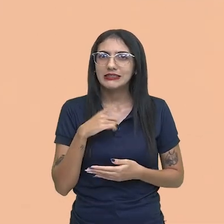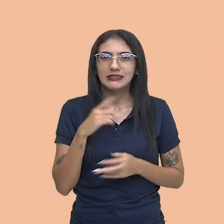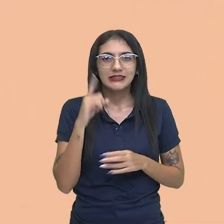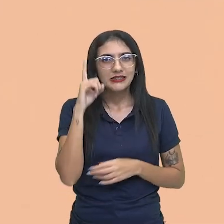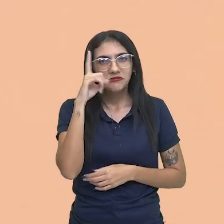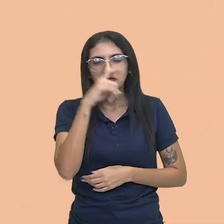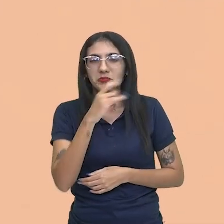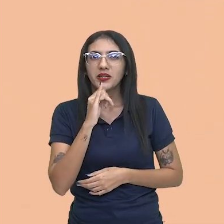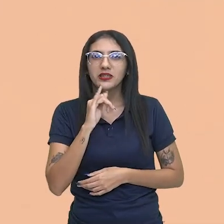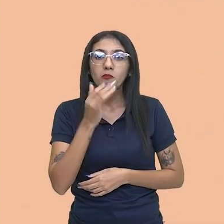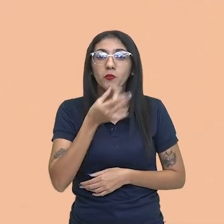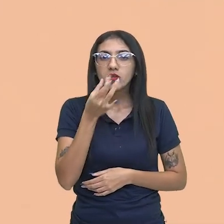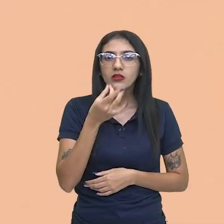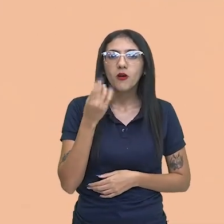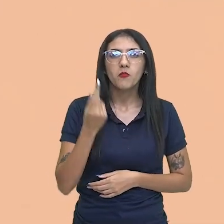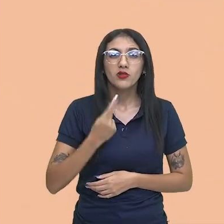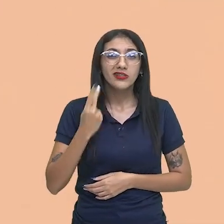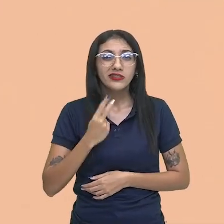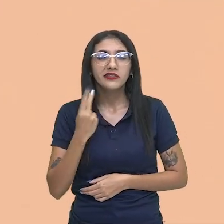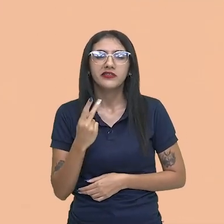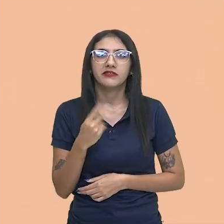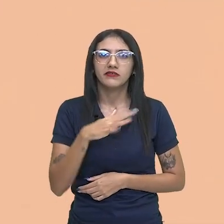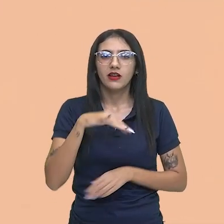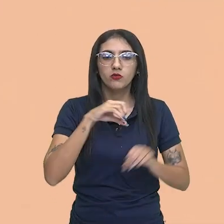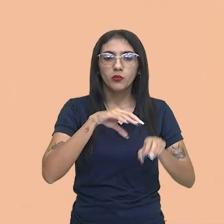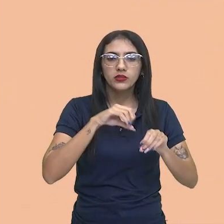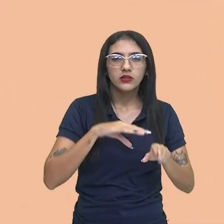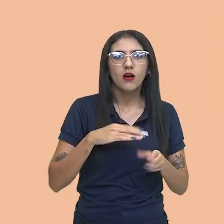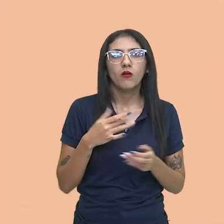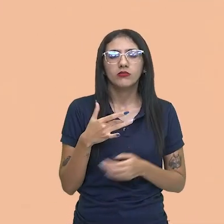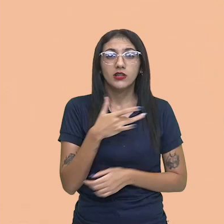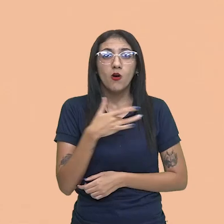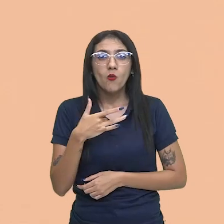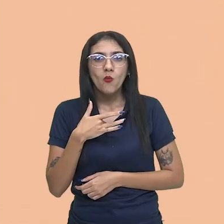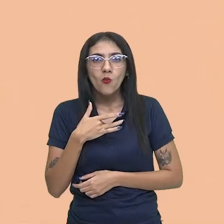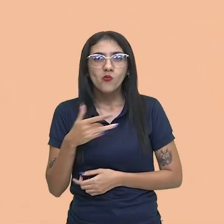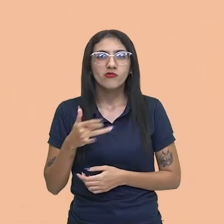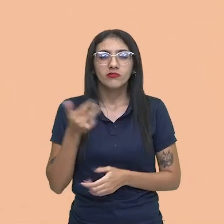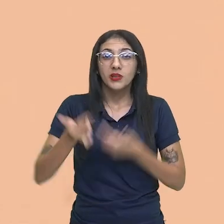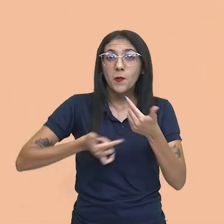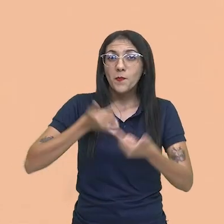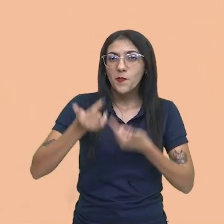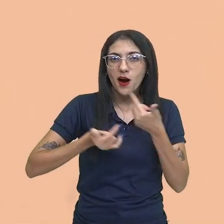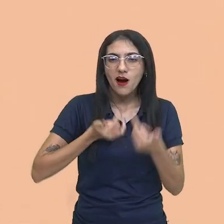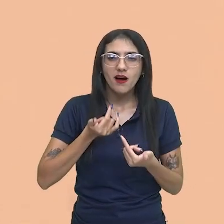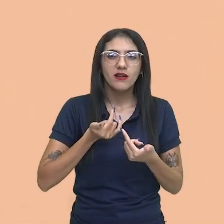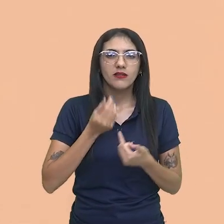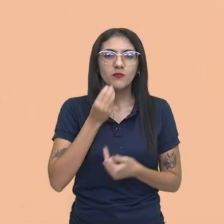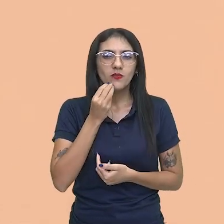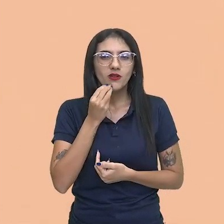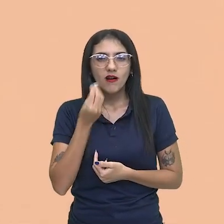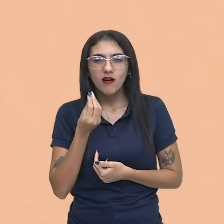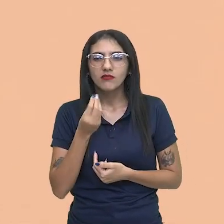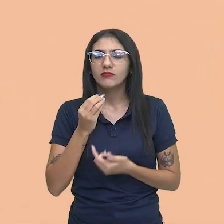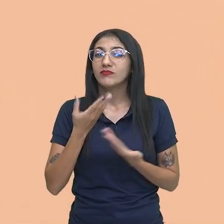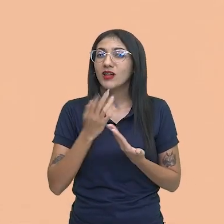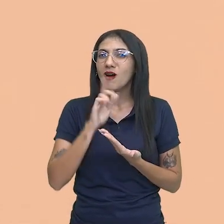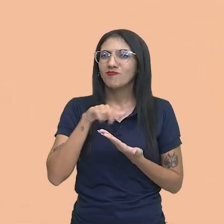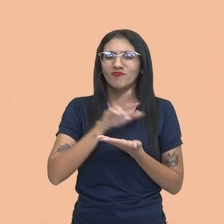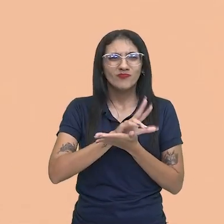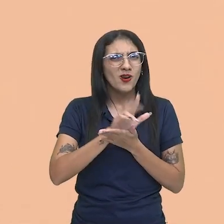Setor político, na questão de educação, na questão de saúde, de trabalho, né, tudo isso são grandes